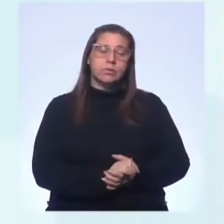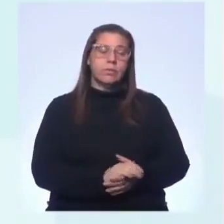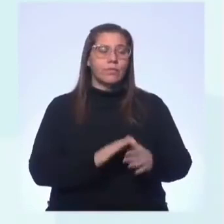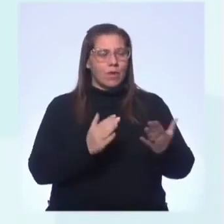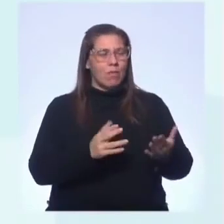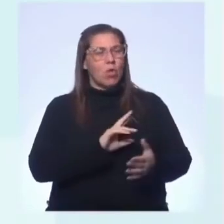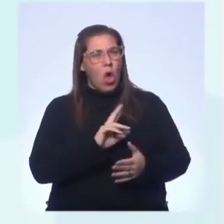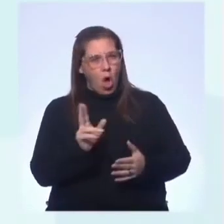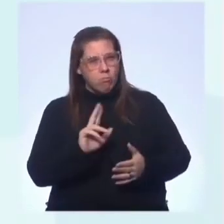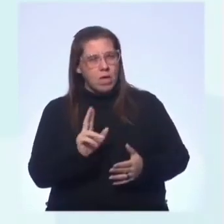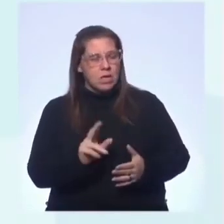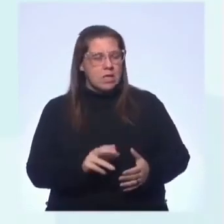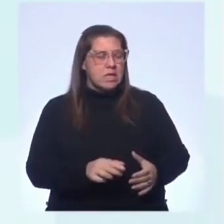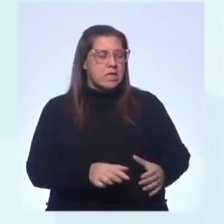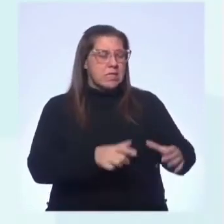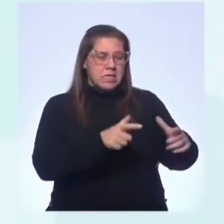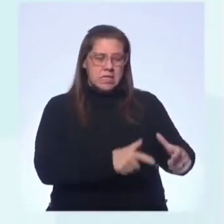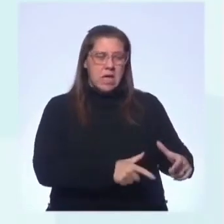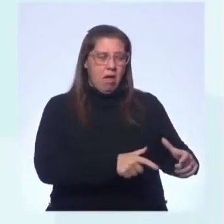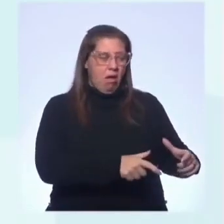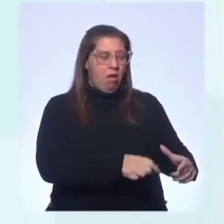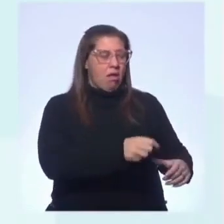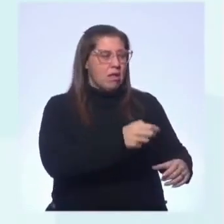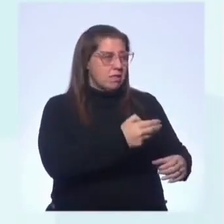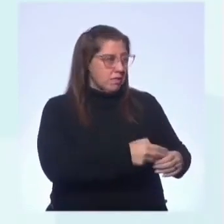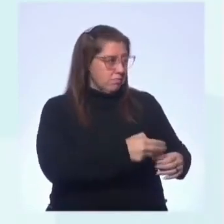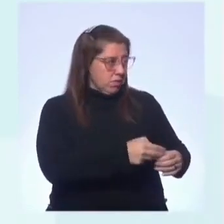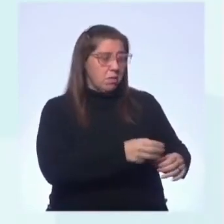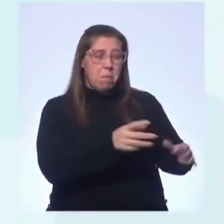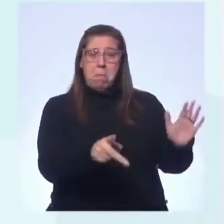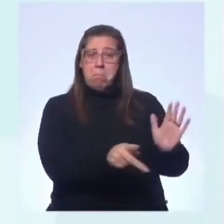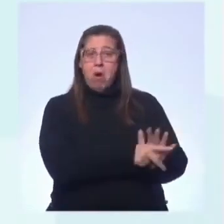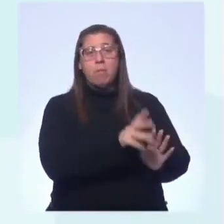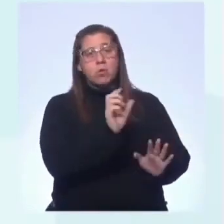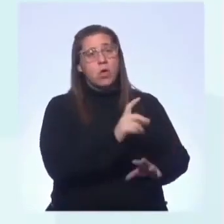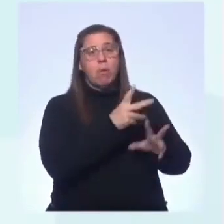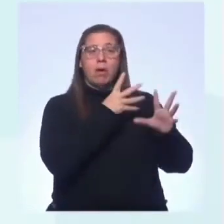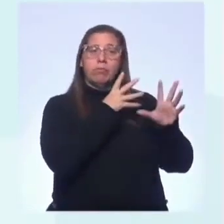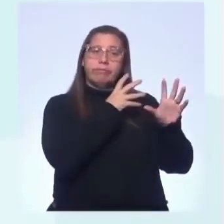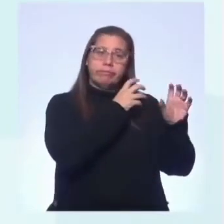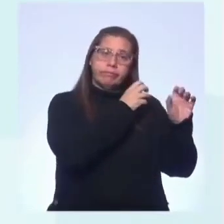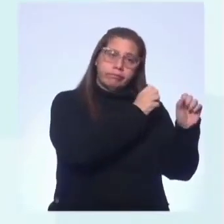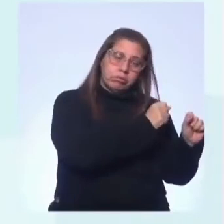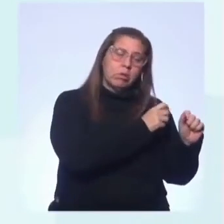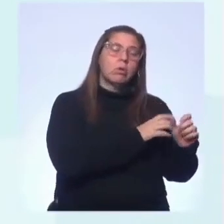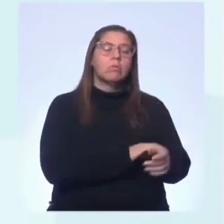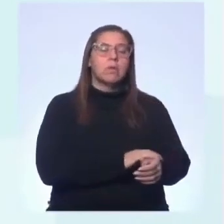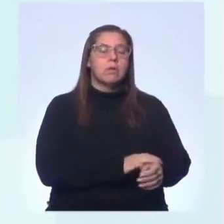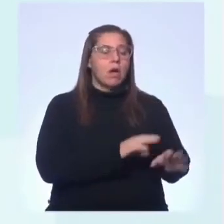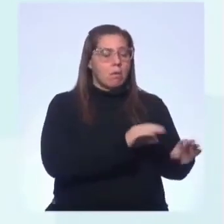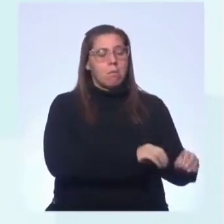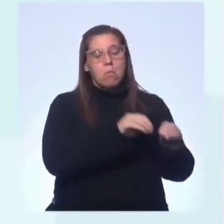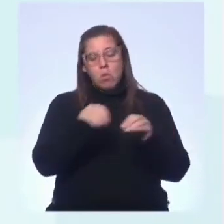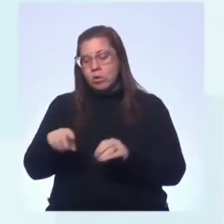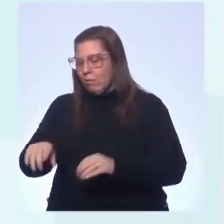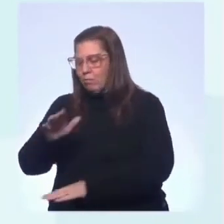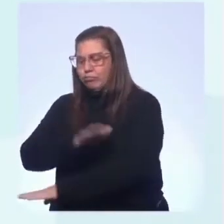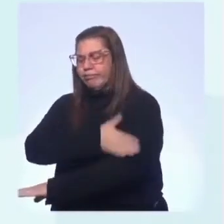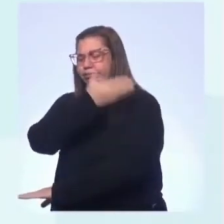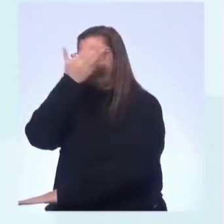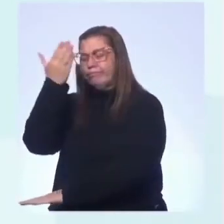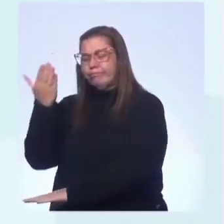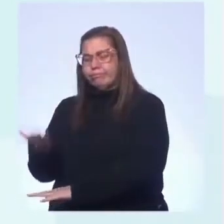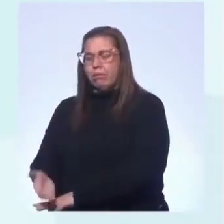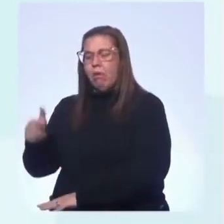cidades dormitórios, porque as pessoas só vão lá para praticamente dormir e ficam praticamente o dia trabalhando ou estudando